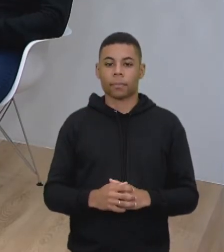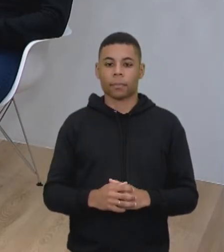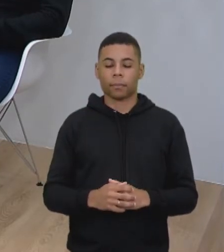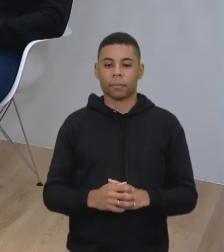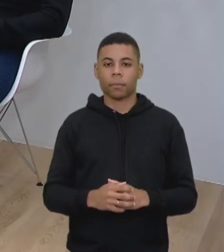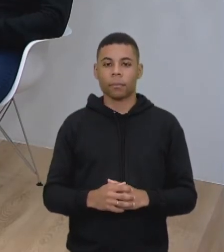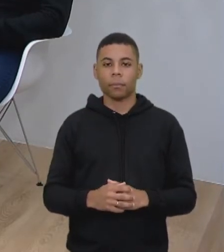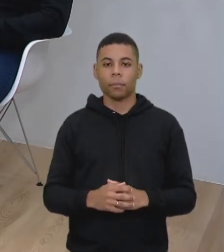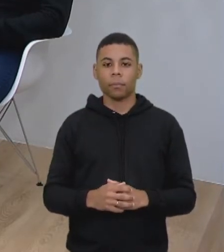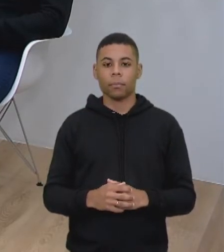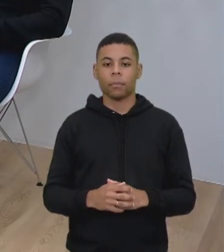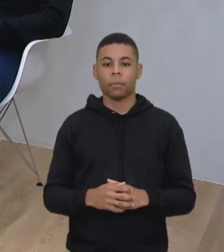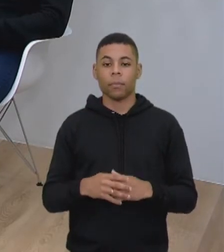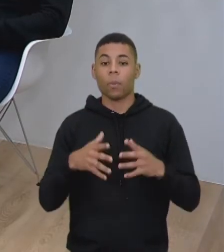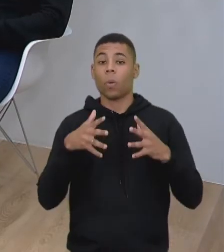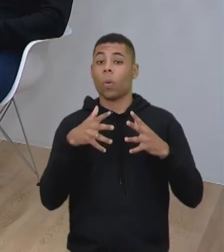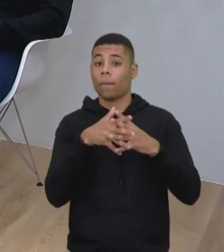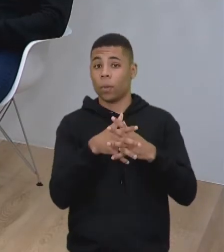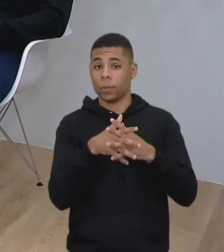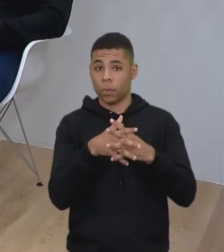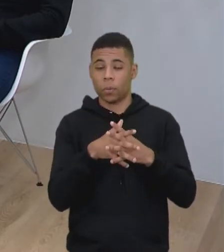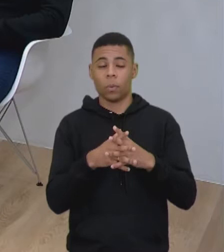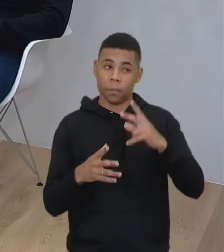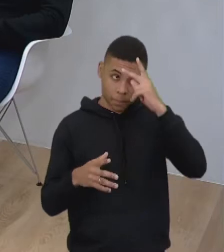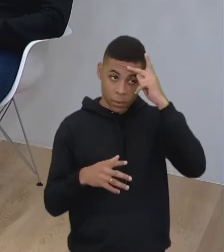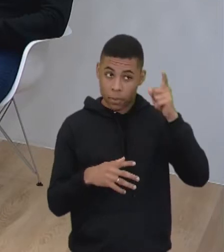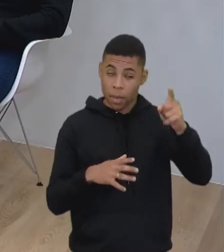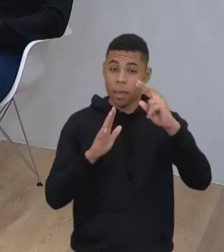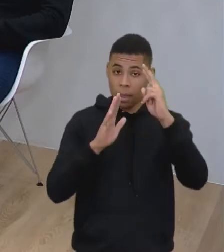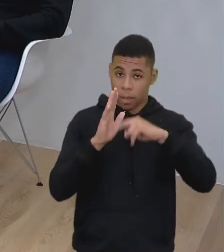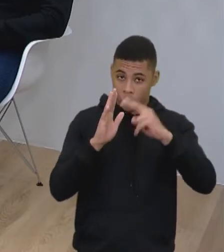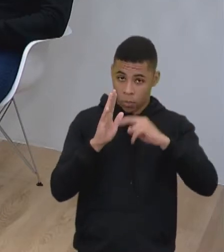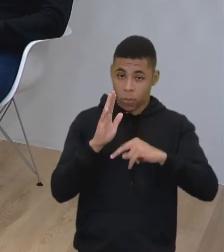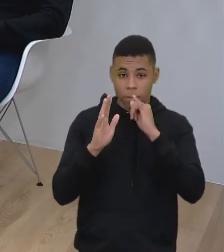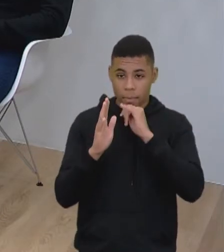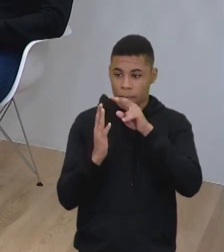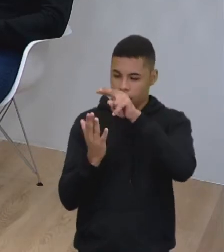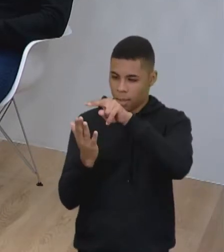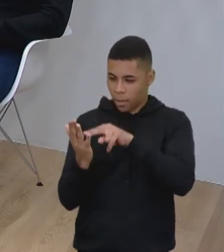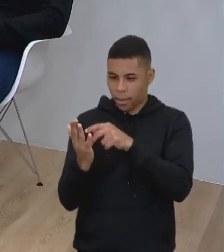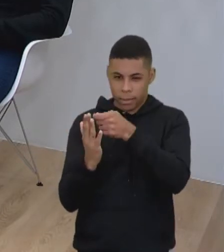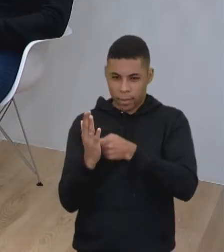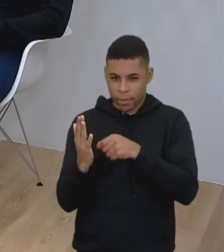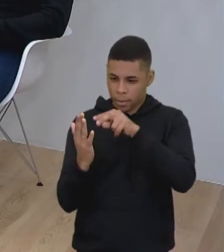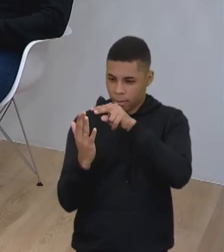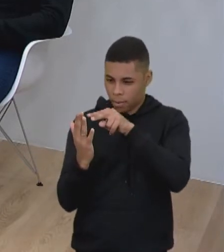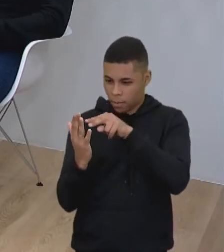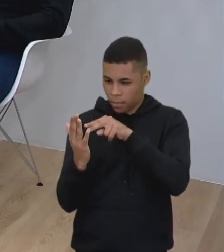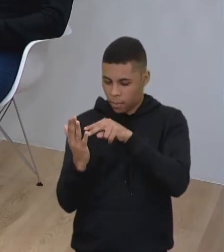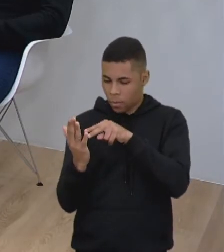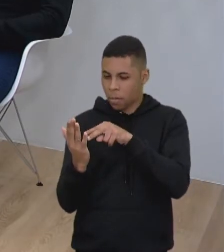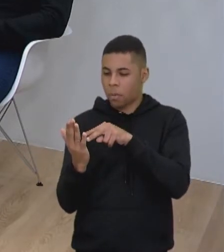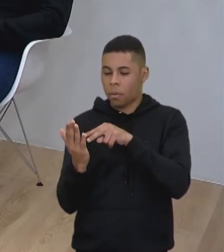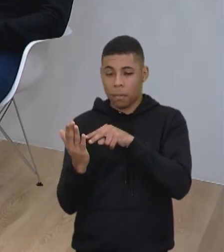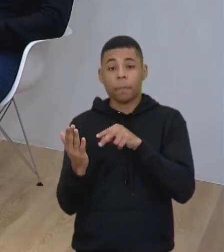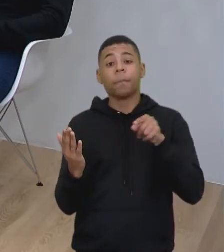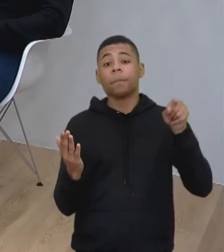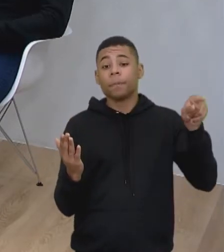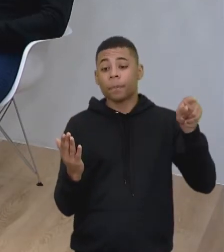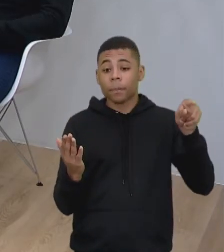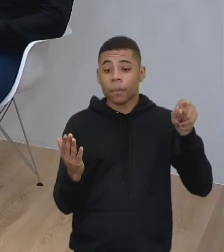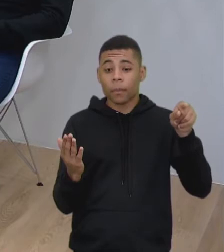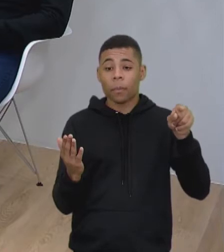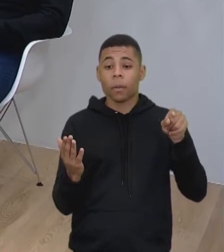entre... a confusão que o leitor faz quando está lendo um texto e ele acredita estar em